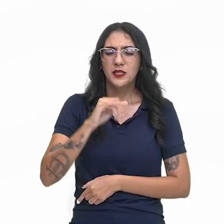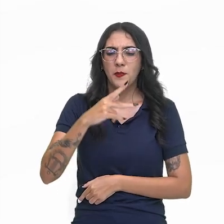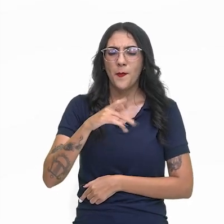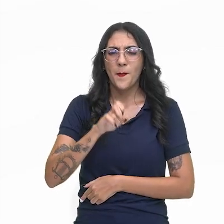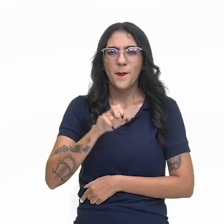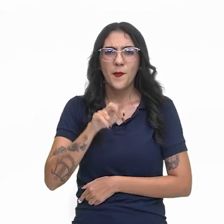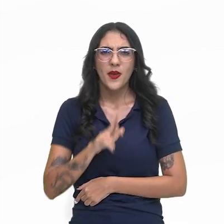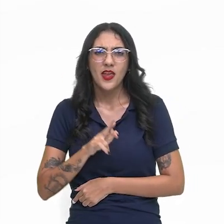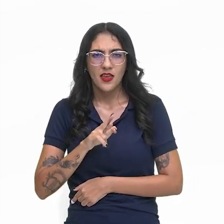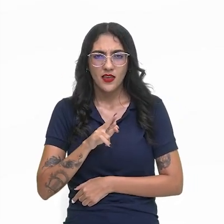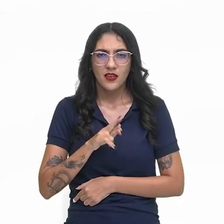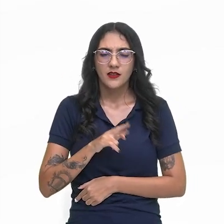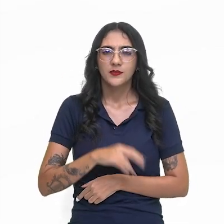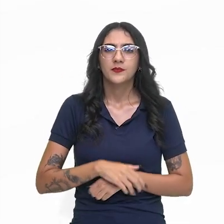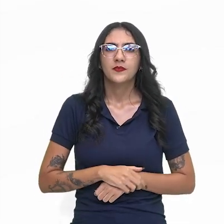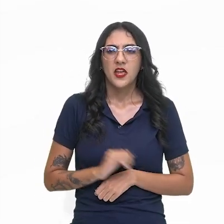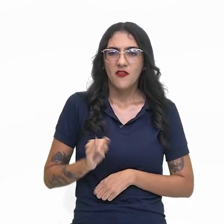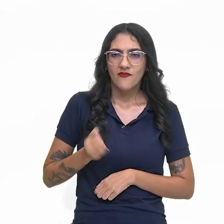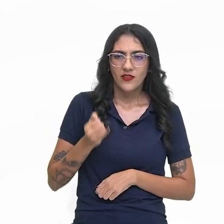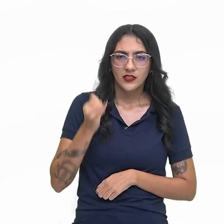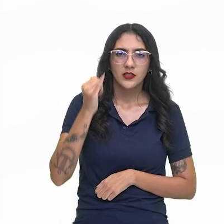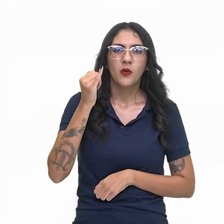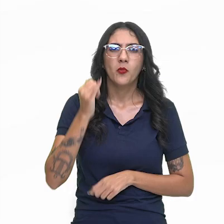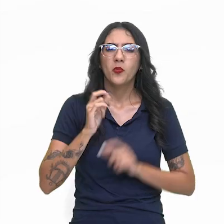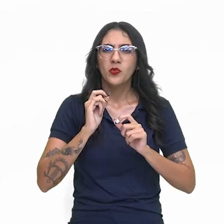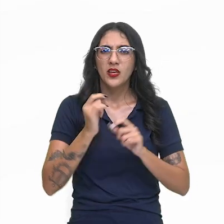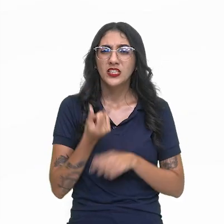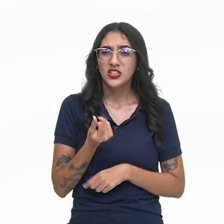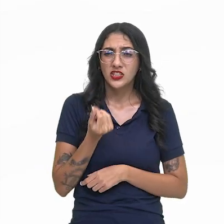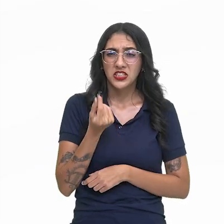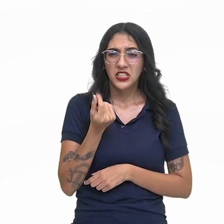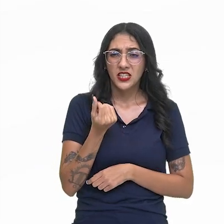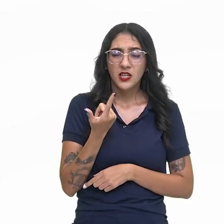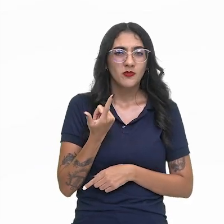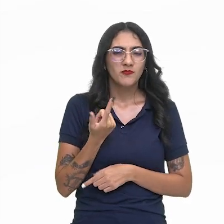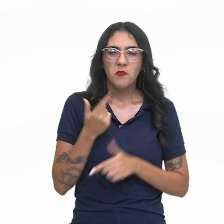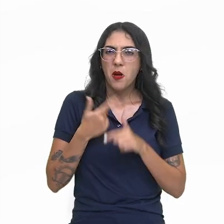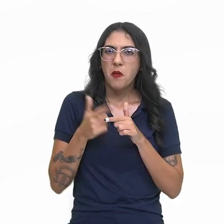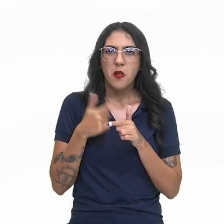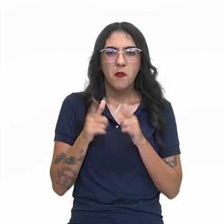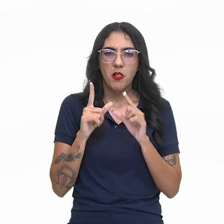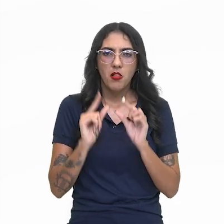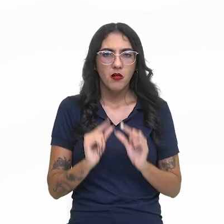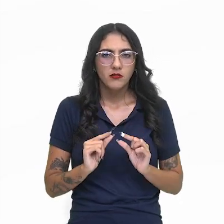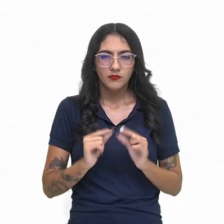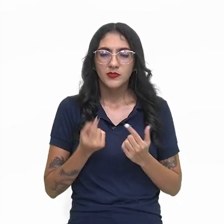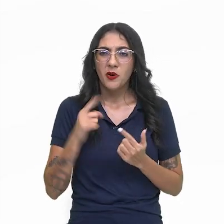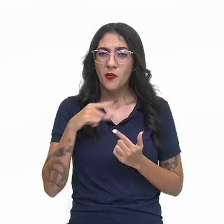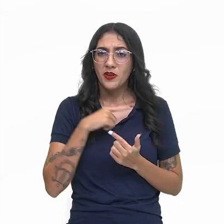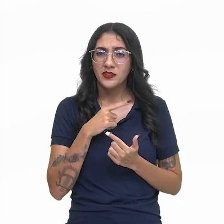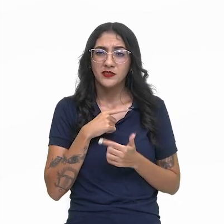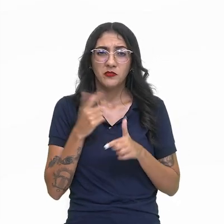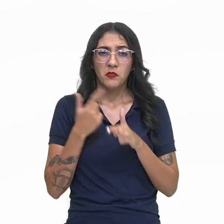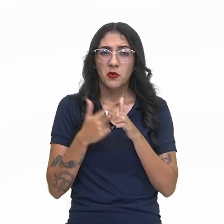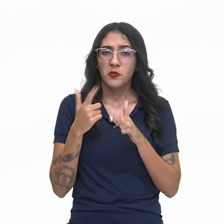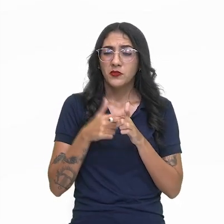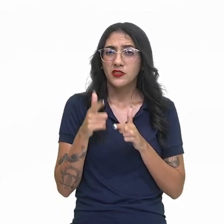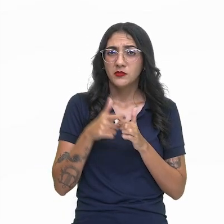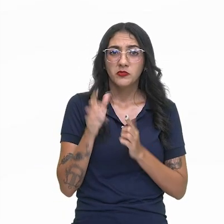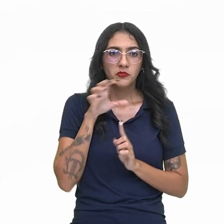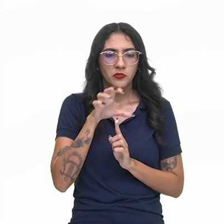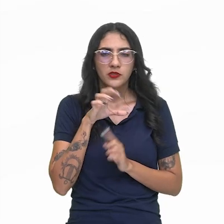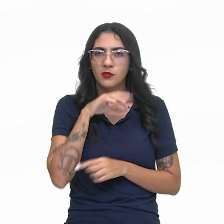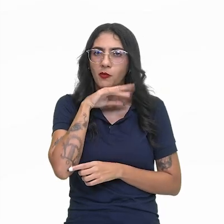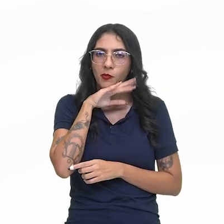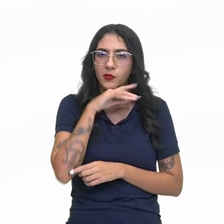hiperinflacionária, com a moeda perdendo rapidamente seu valor. Essa crise impactou negativamente a vida da